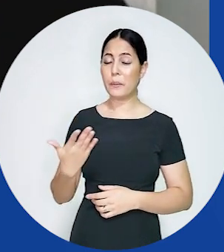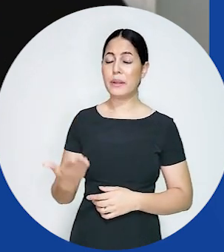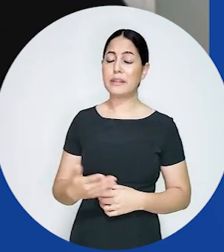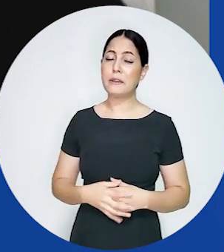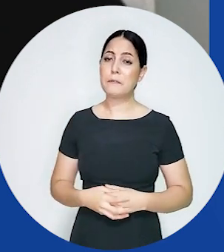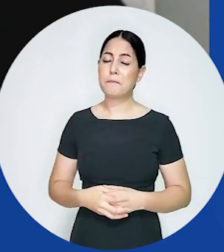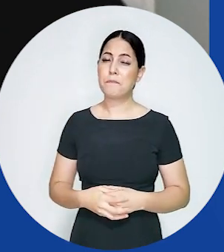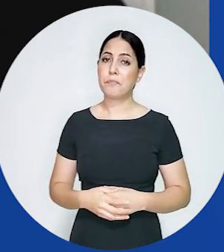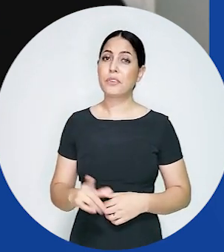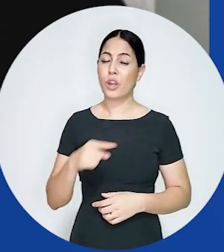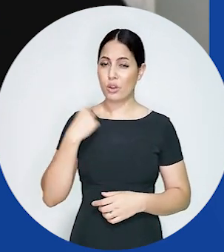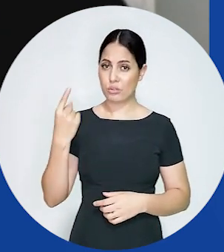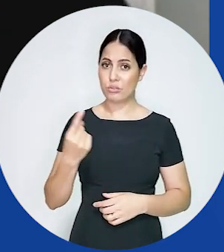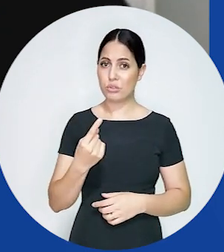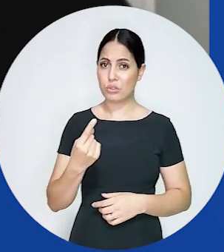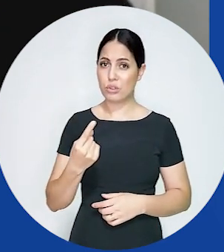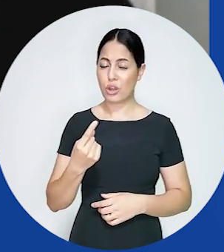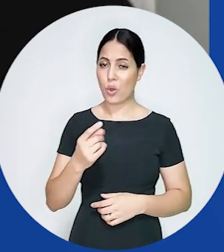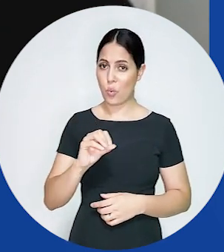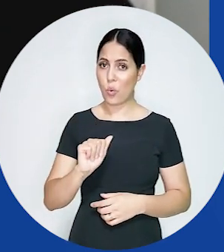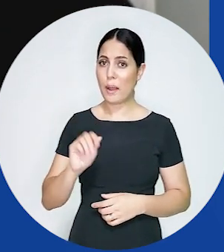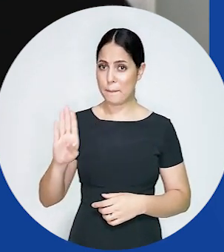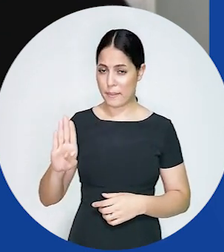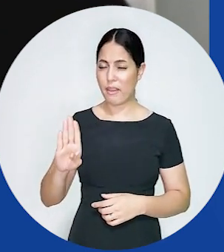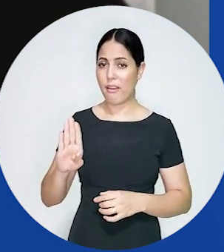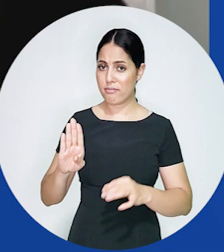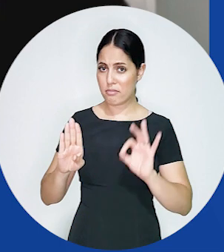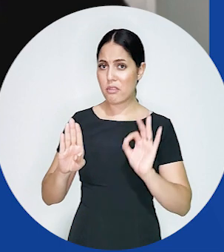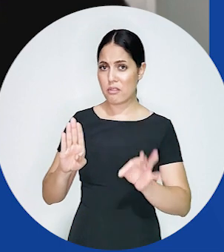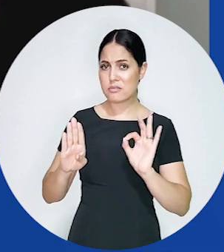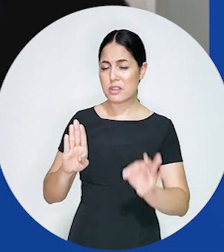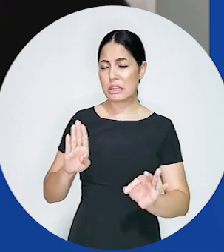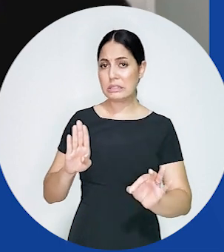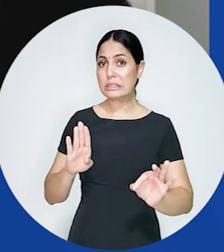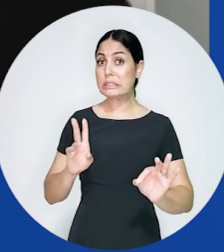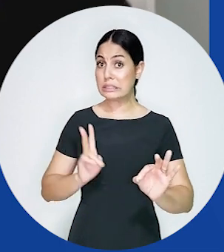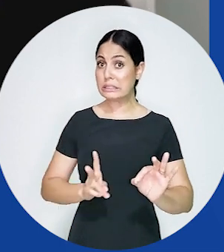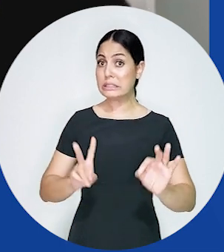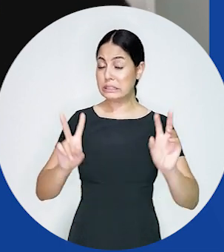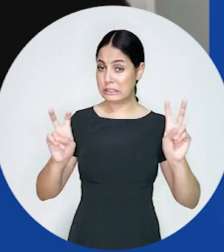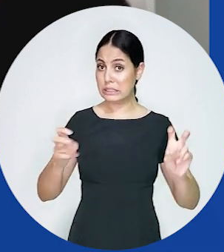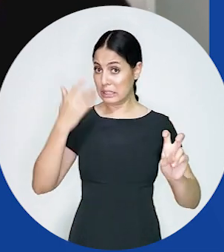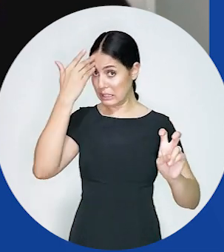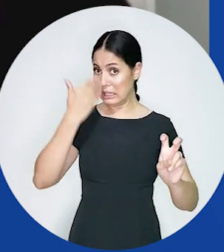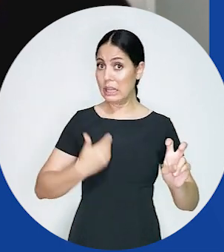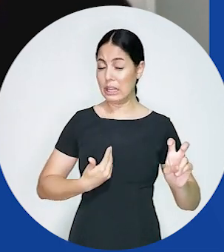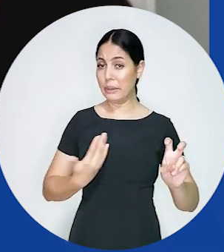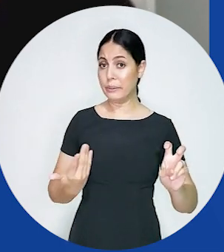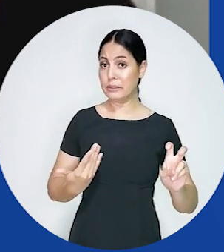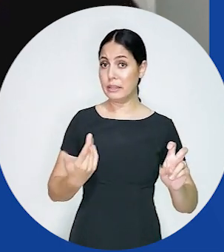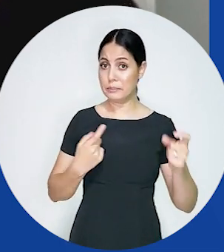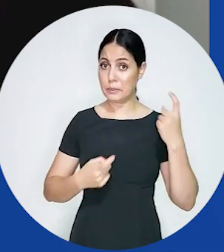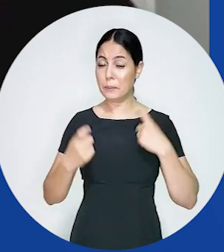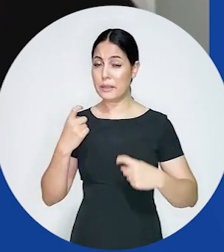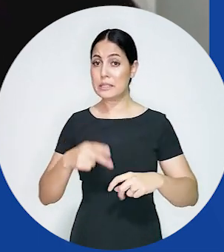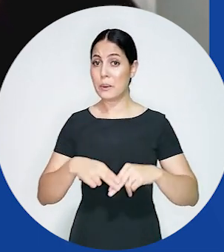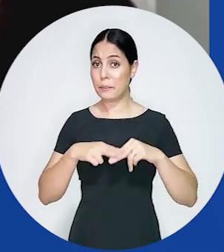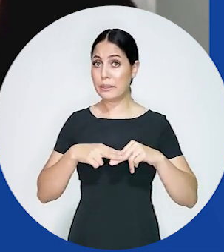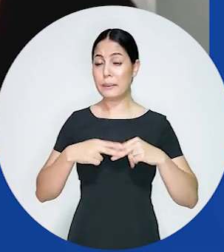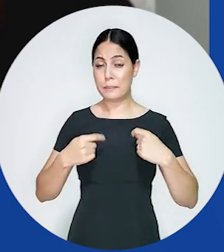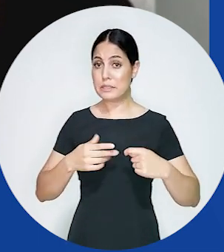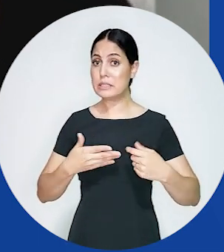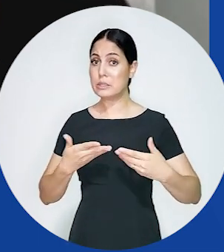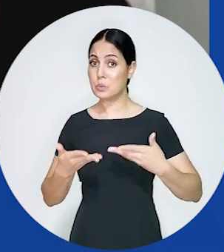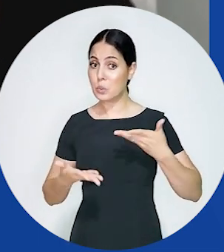para mim, a Ordem dos Advogados, em que pese ter todo o cuidado sempre ao falar disso, porque